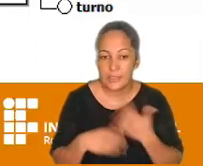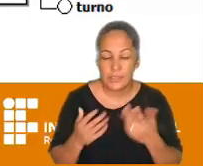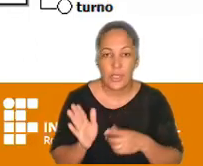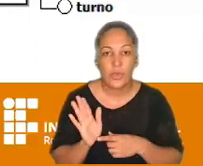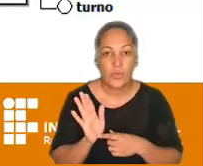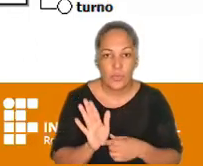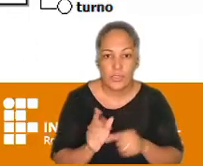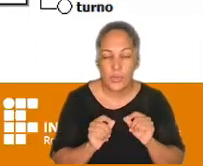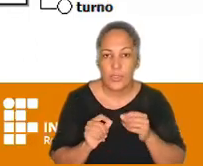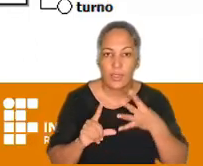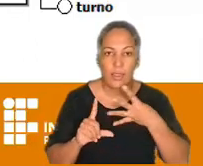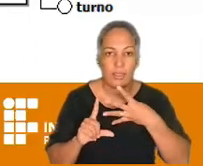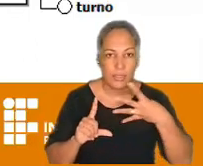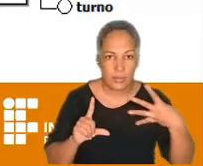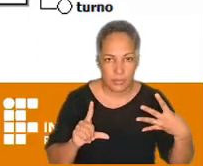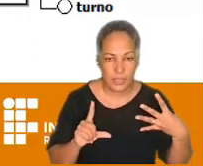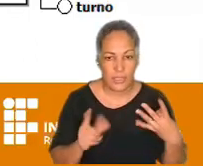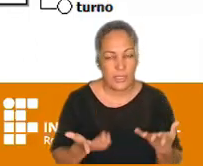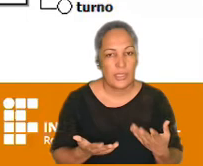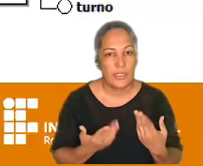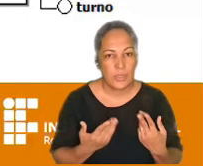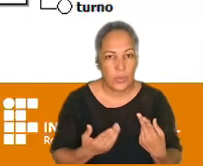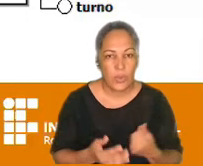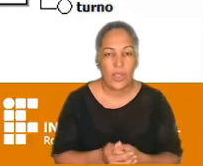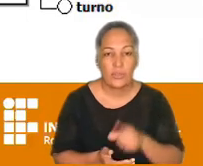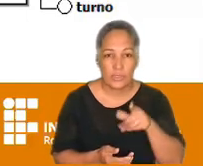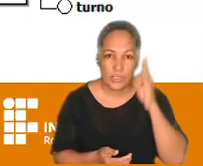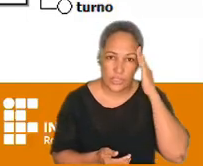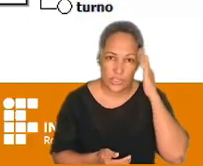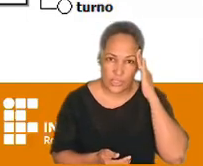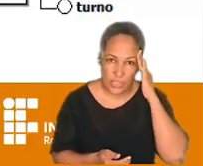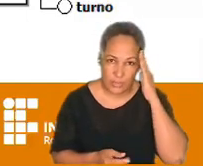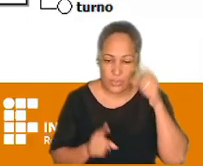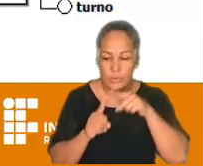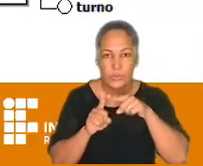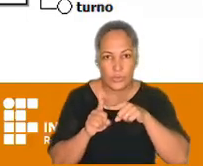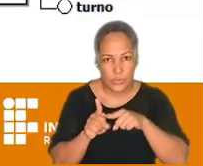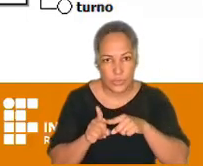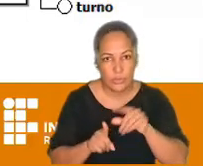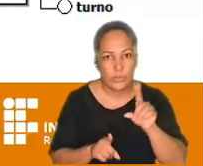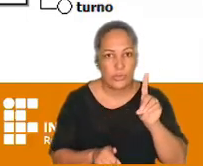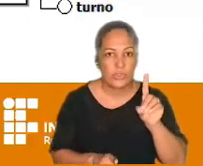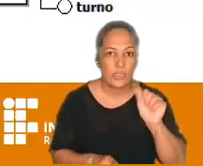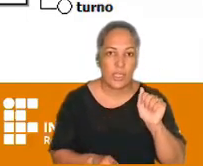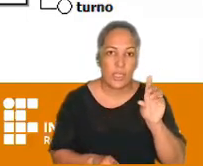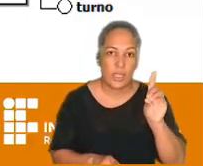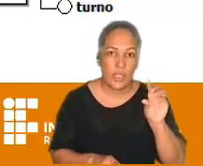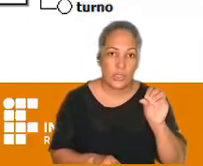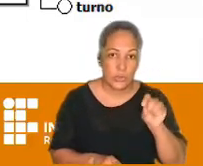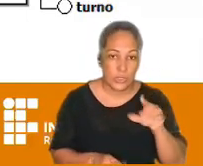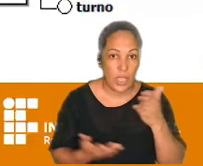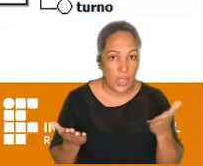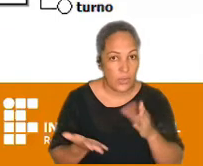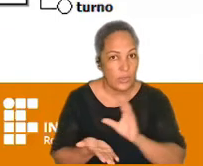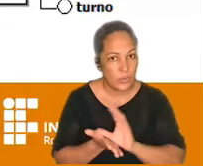praticar. Então, eu trouxe aqui aquele tabelinha, aquele mesmo atributo que vocês identificaram os tipos de dado. Agora,